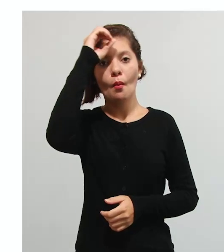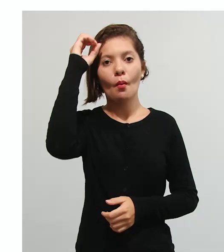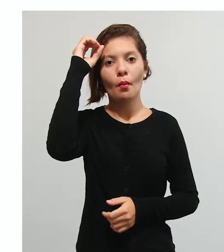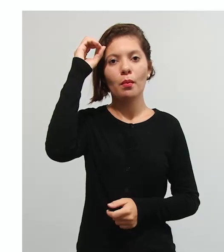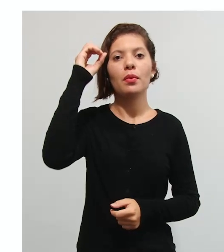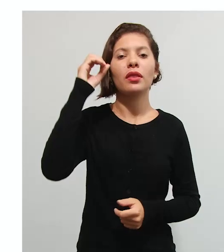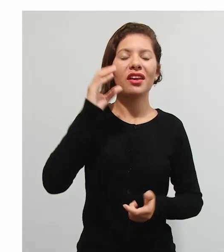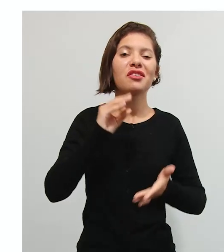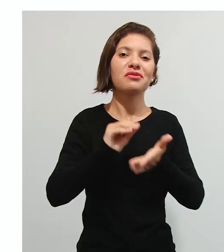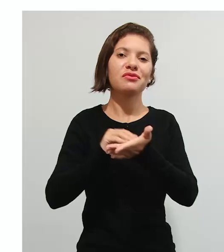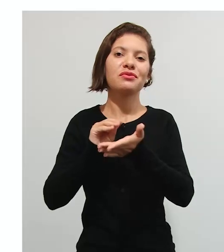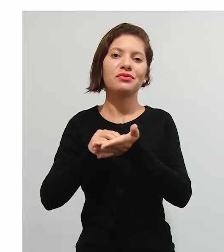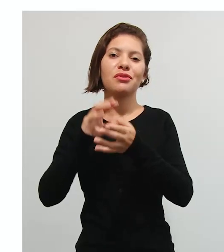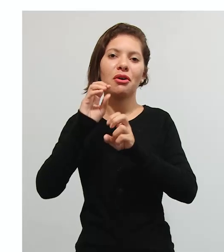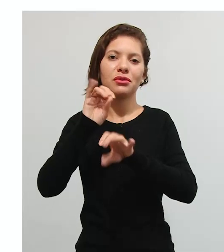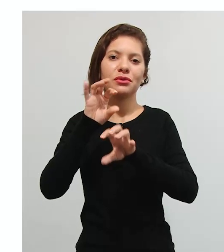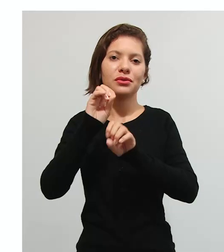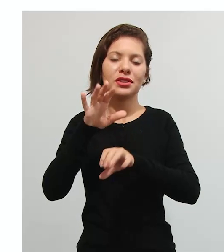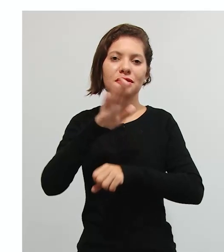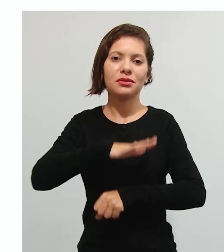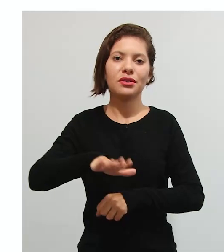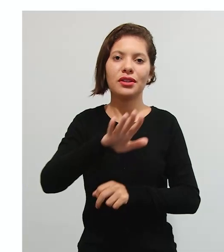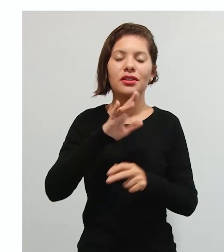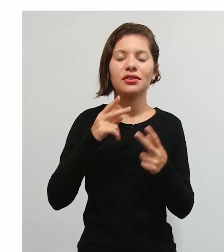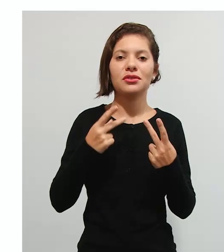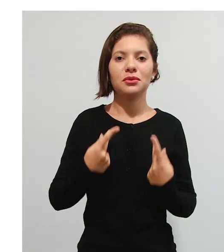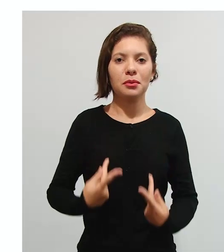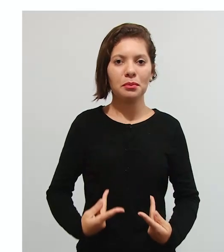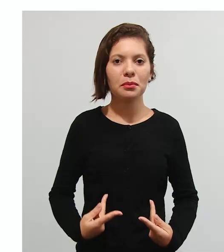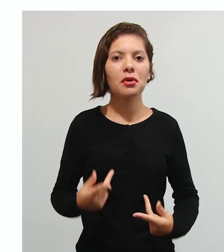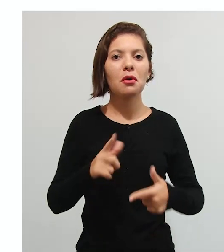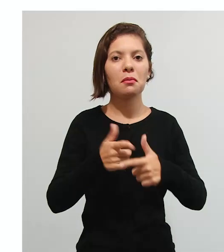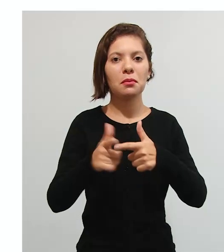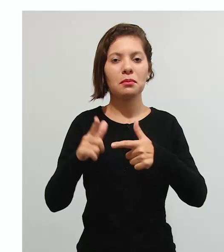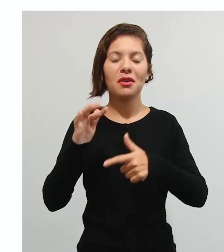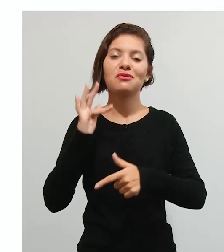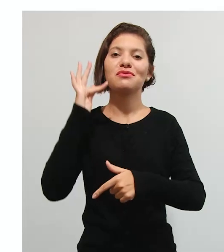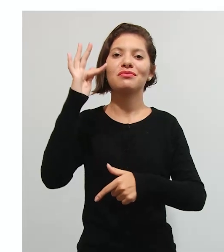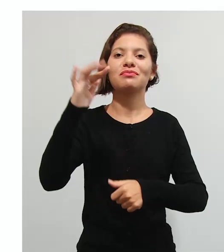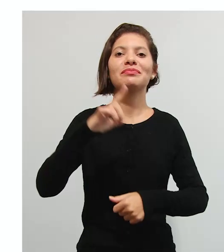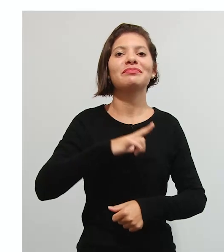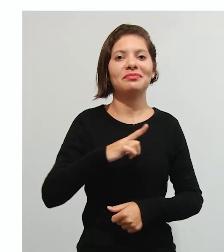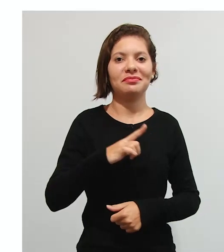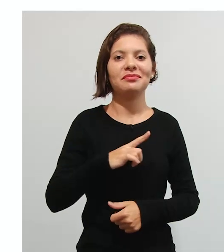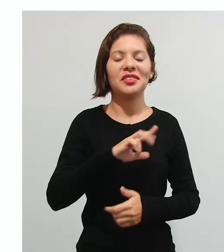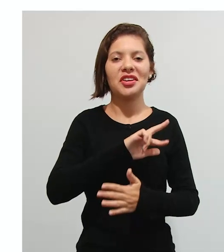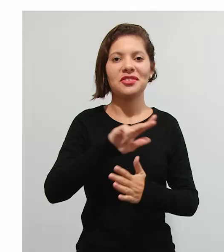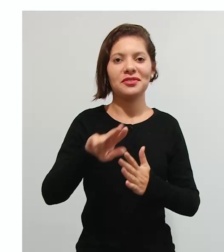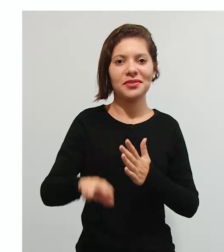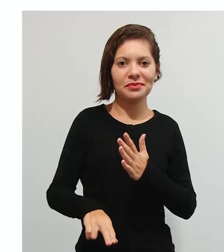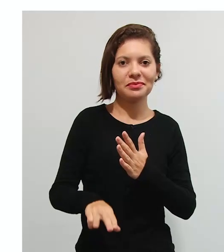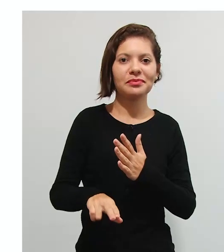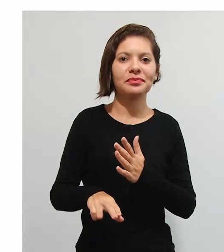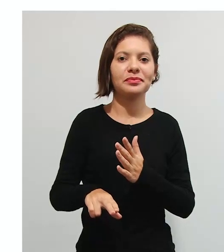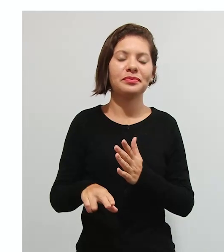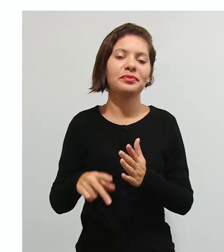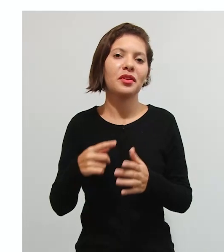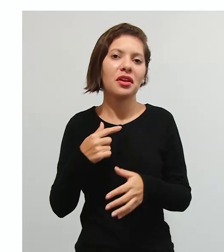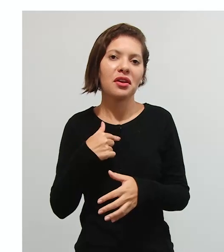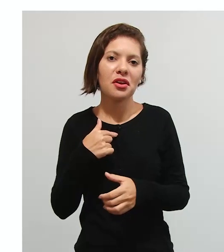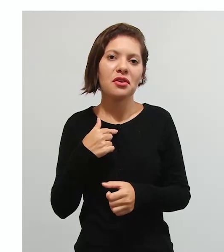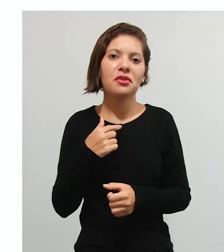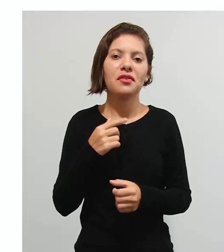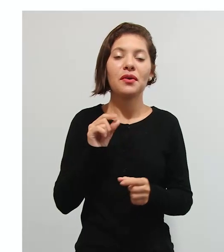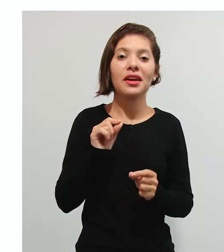falta de formação no ensino das áreas de humanas, elas levam a esses problemas no futuro, né? O que eu chamaria